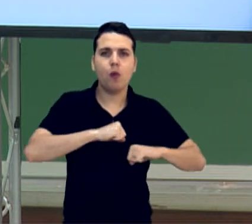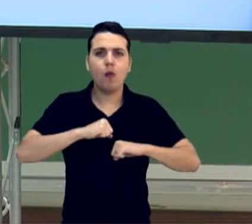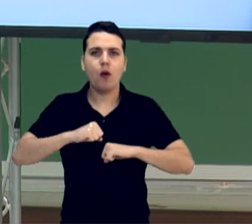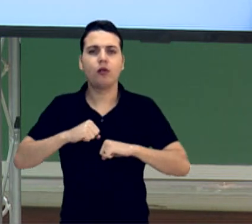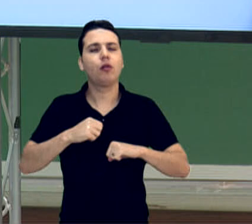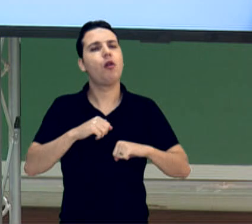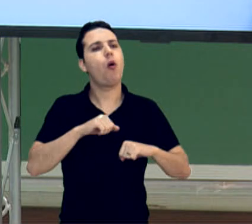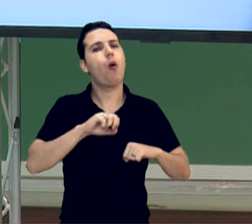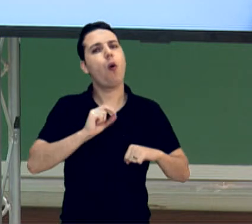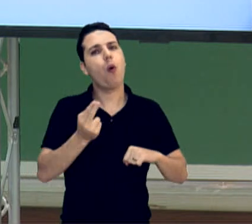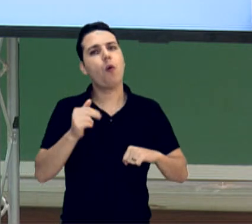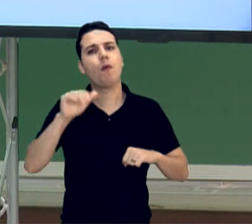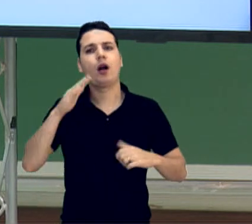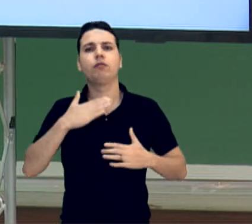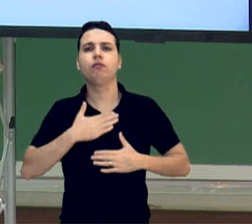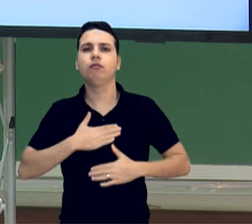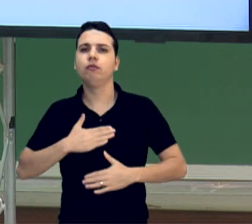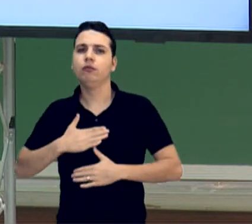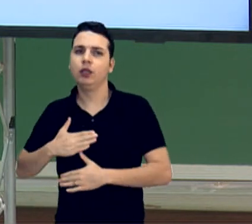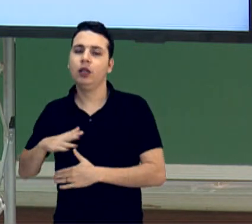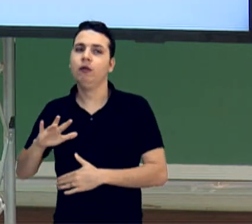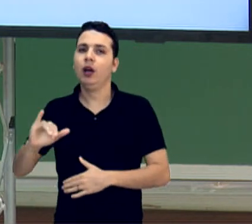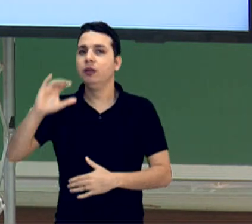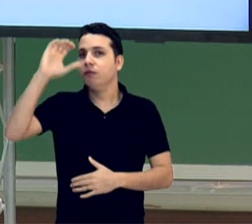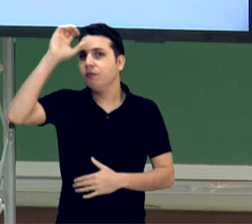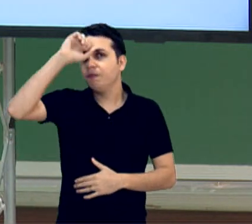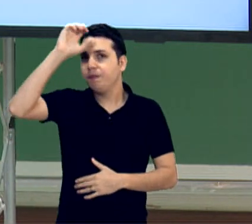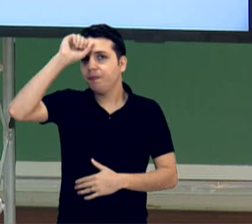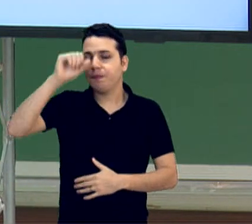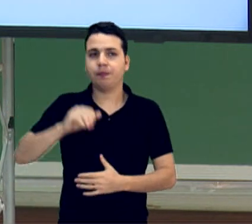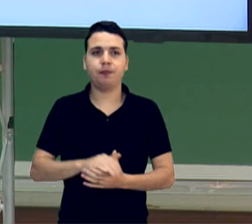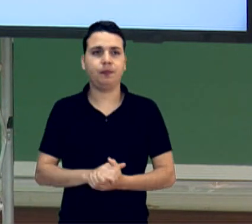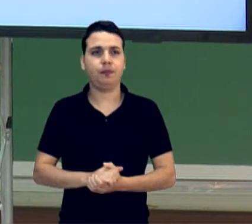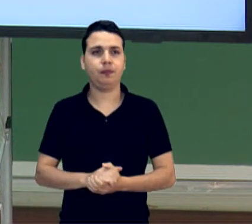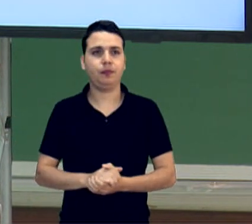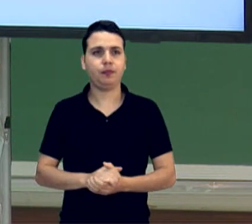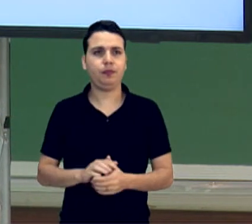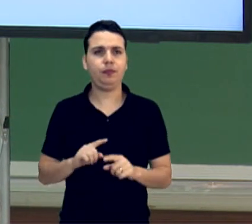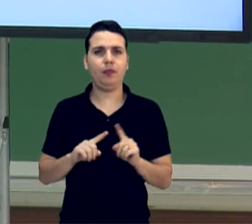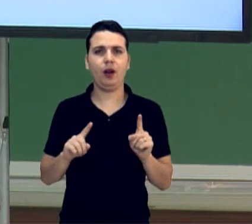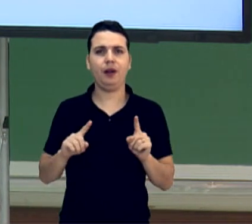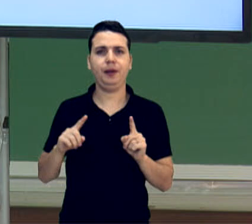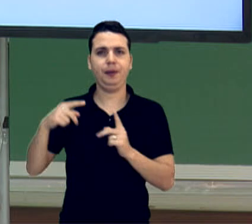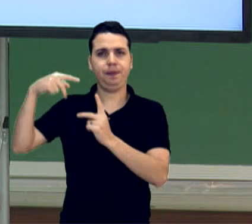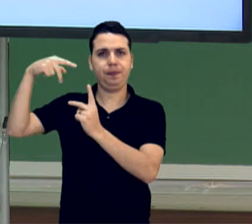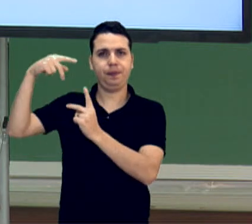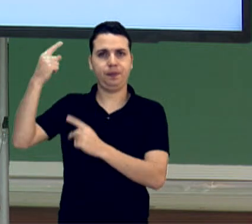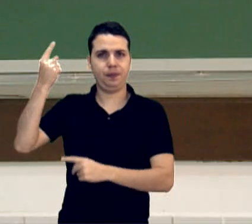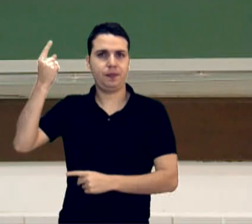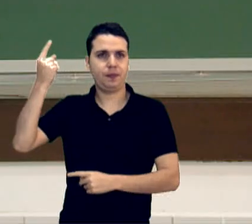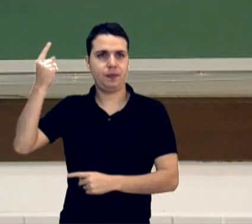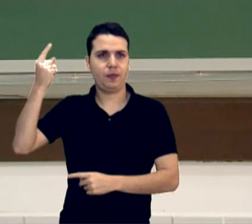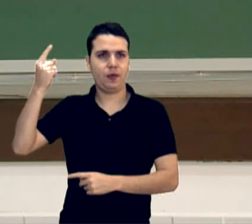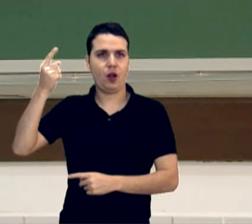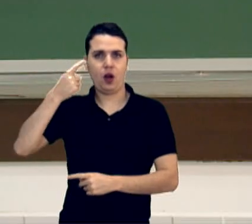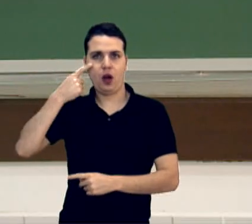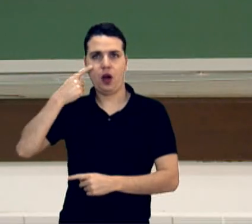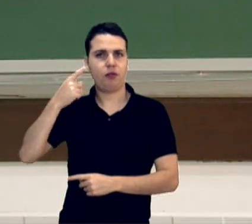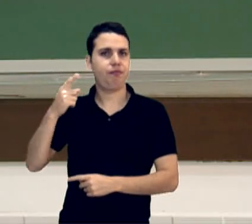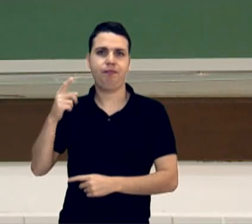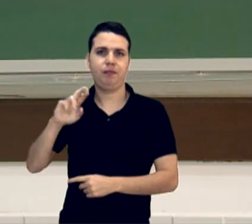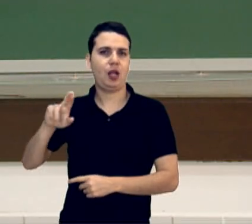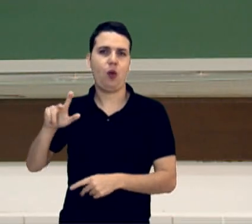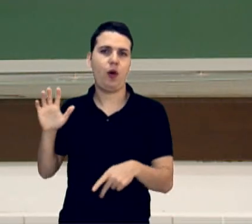mais suave, né? E vão aprendendo, né? Só que isso aqui não faz parte da aula de hoje. Então,